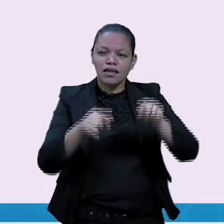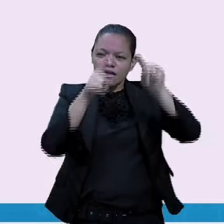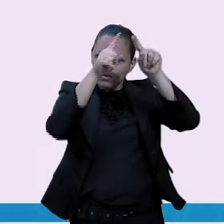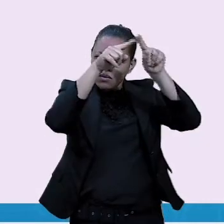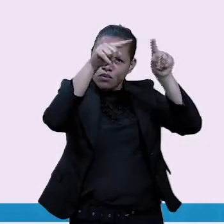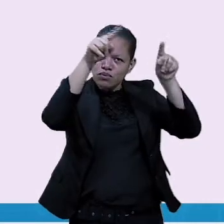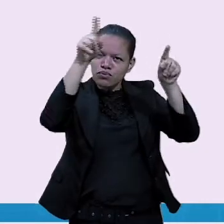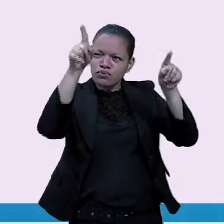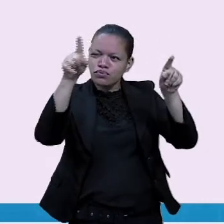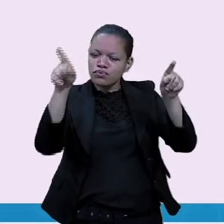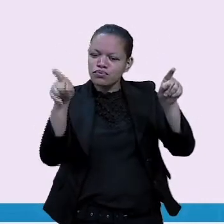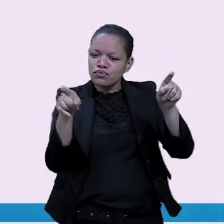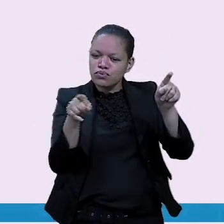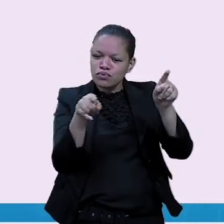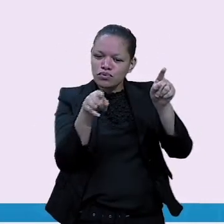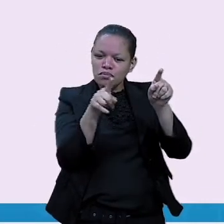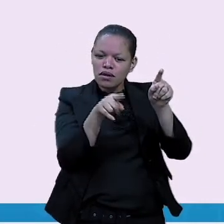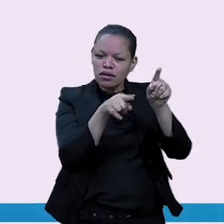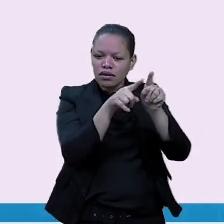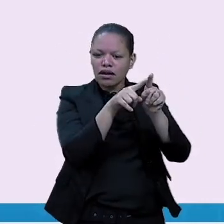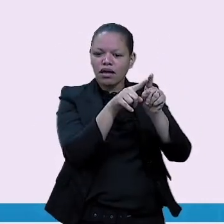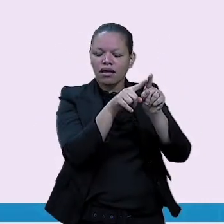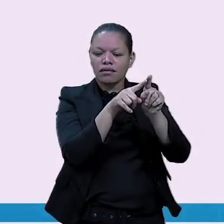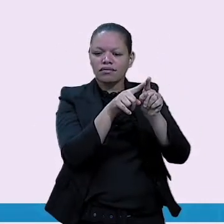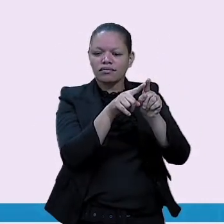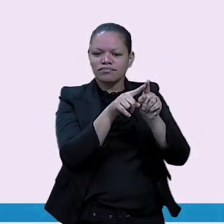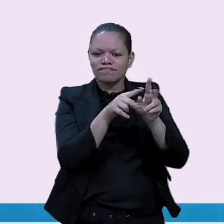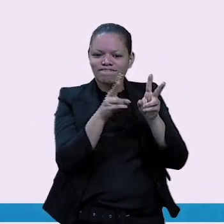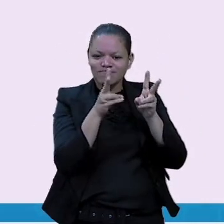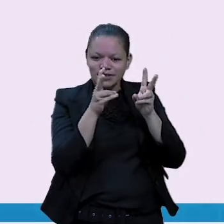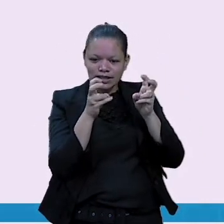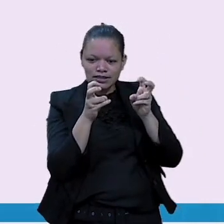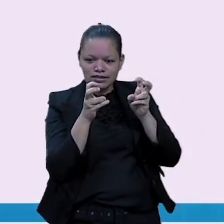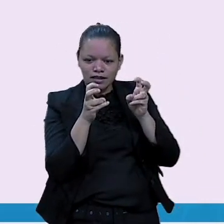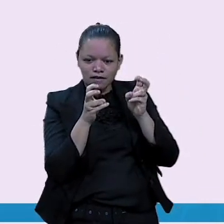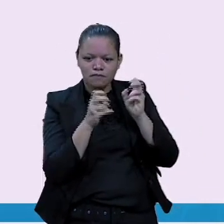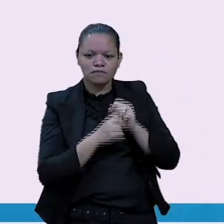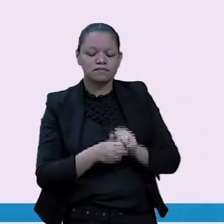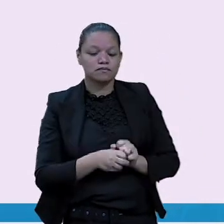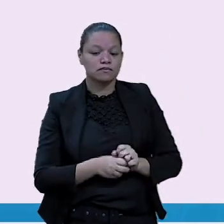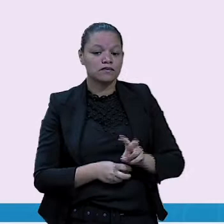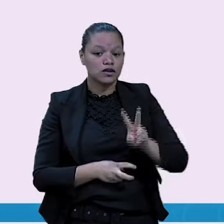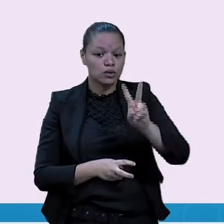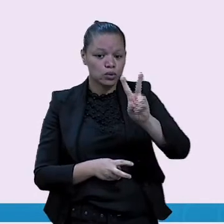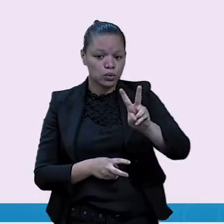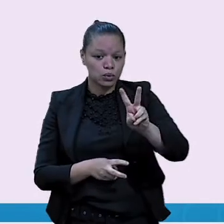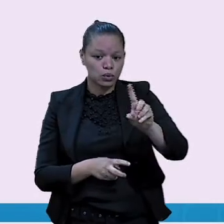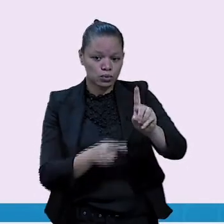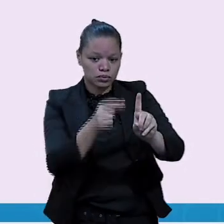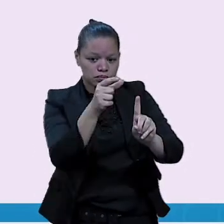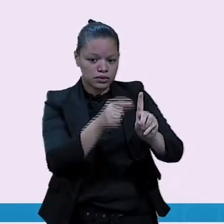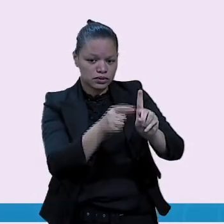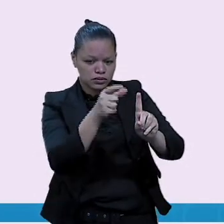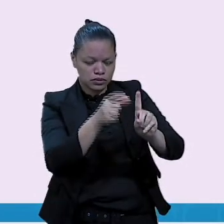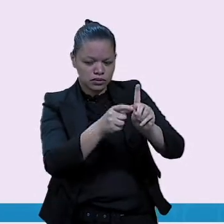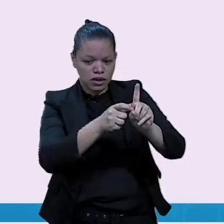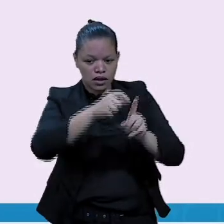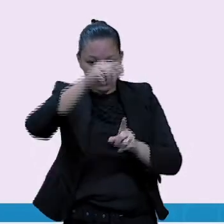atenção, ó. Eu tenho dois personagens, o Cebolinha e o Cascão. E esse balão aqui, ó,